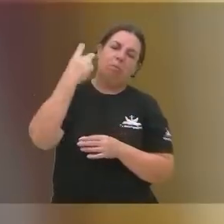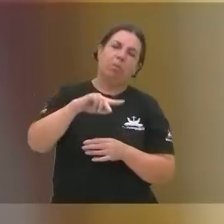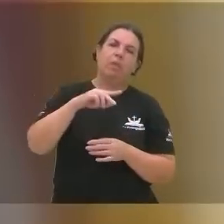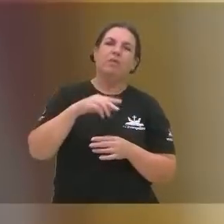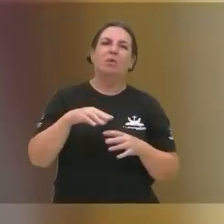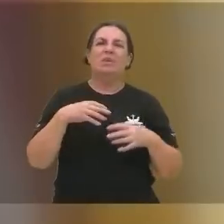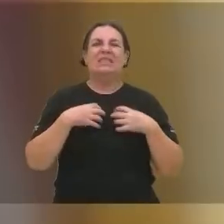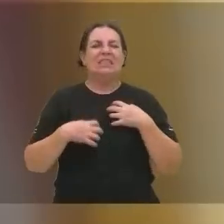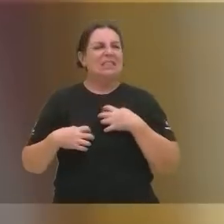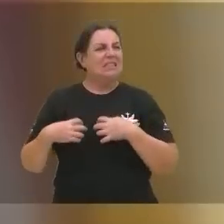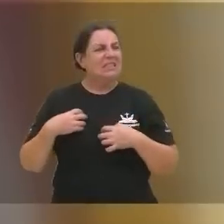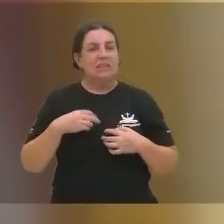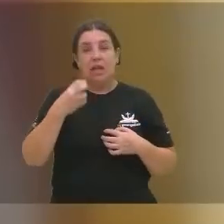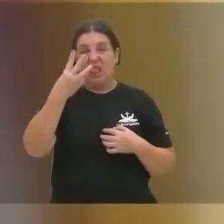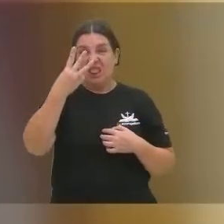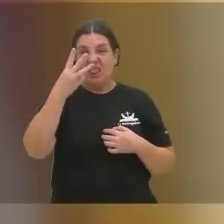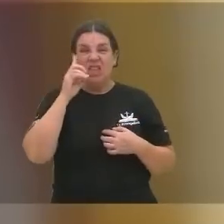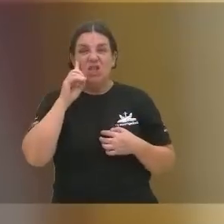dias